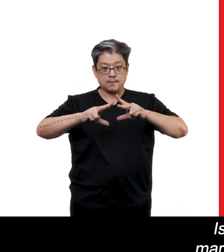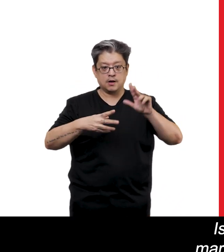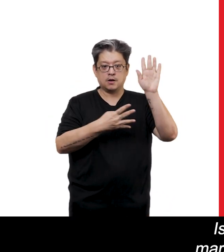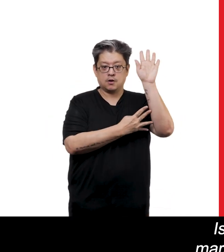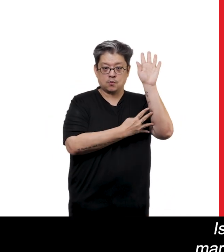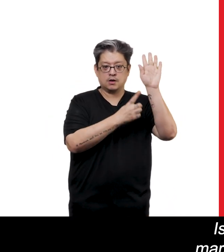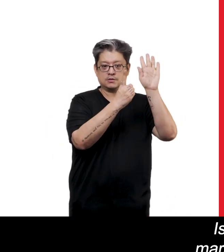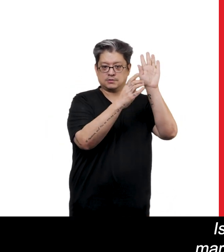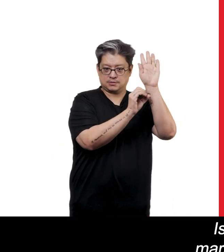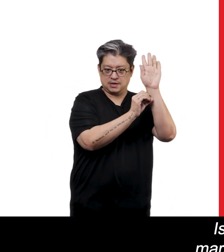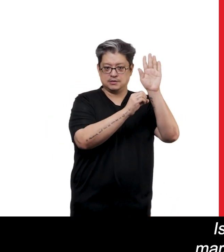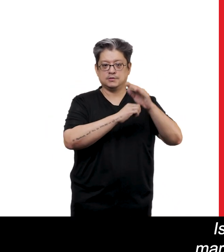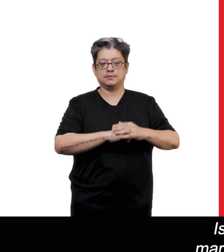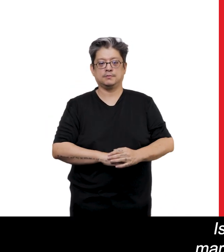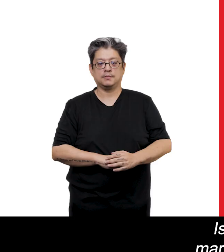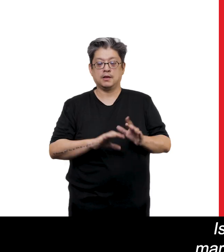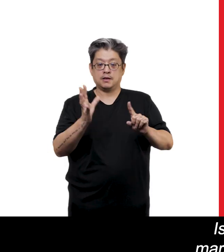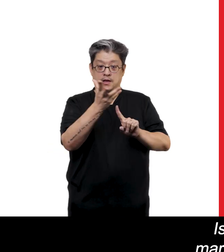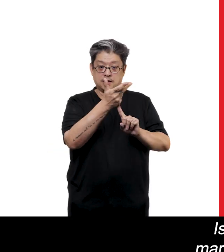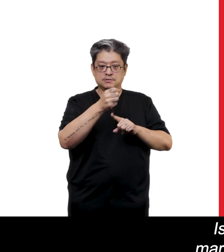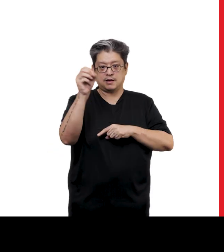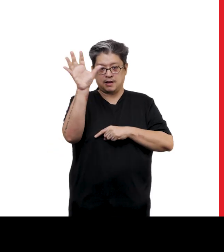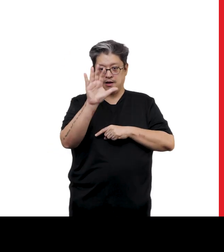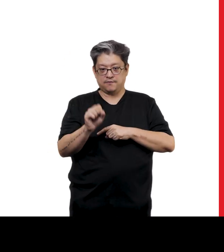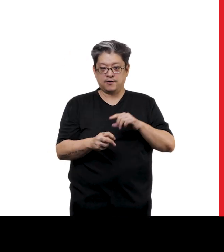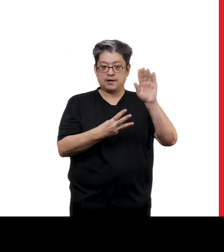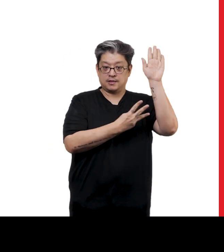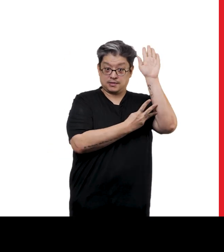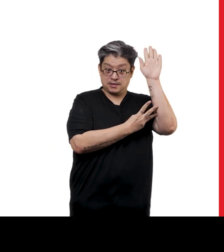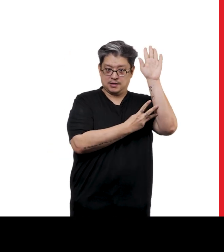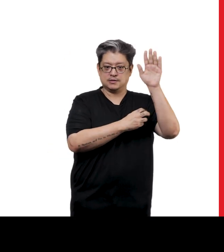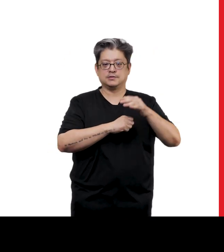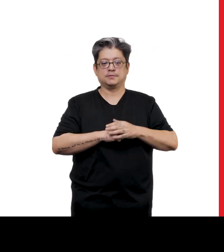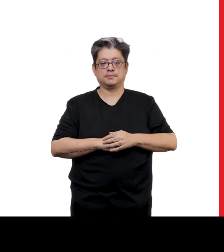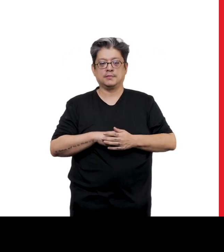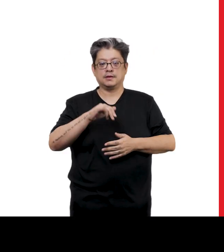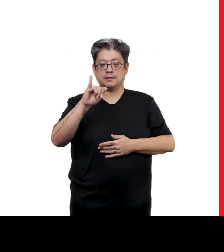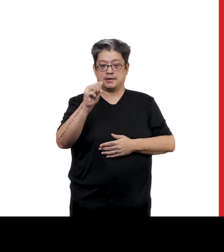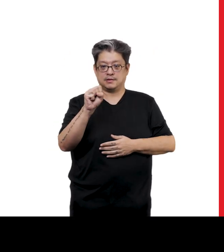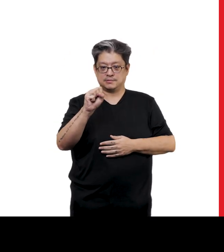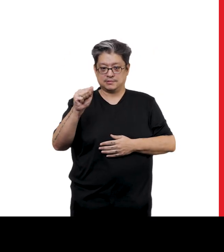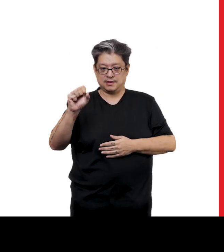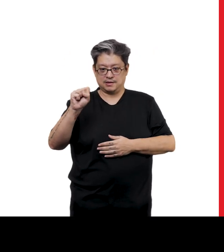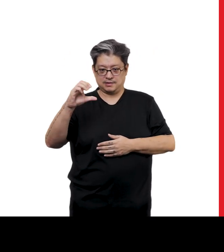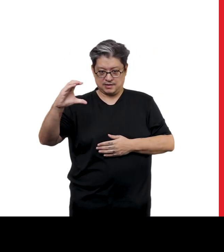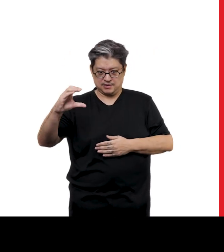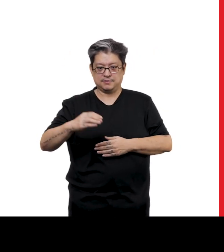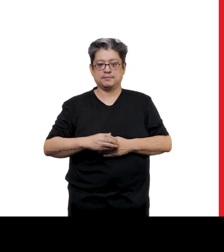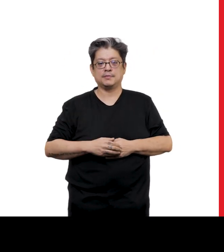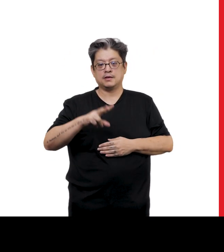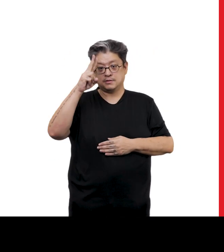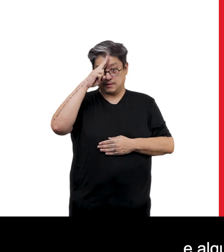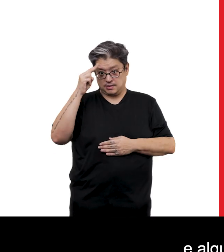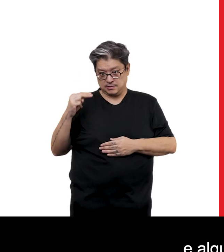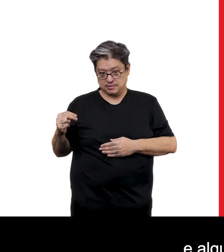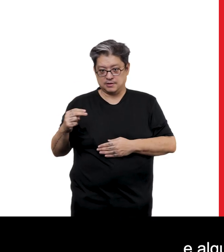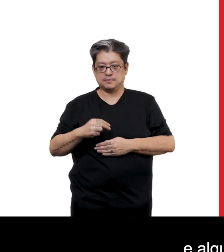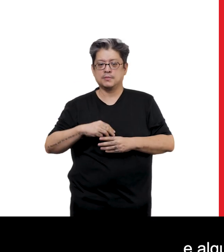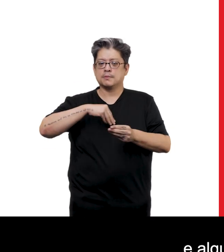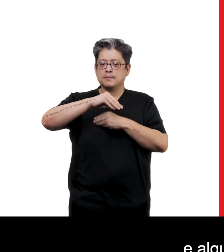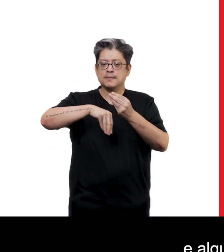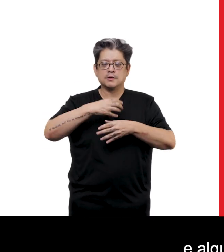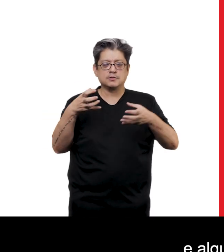um maravilhoso emaranhado, 2º andar. Essa exposição é dividida em 9 núcleos e